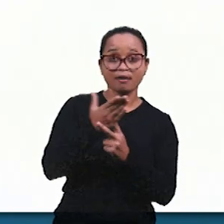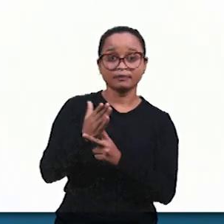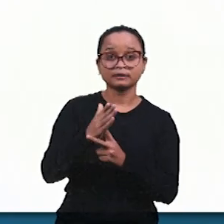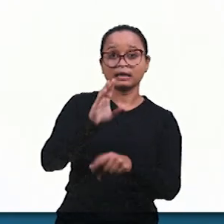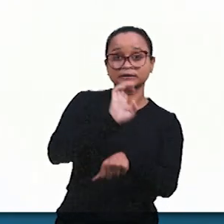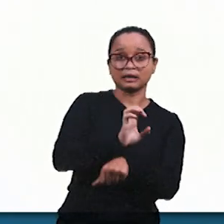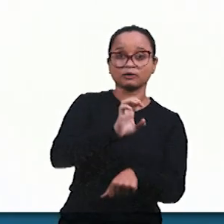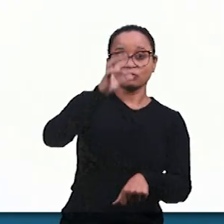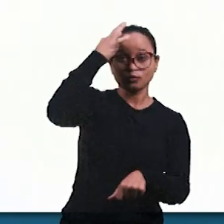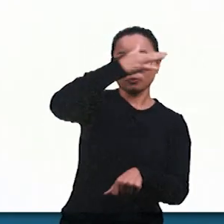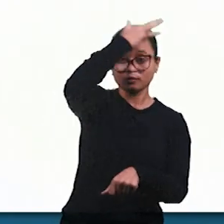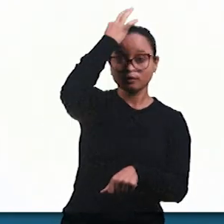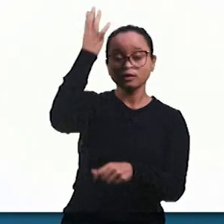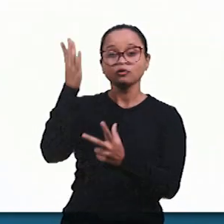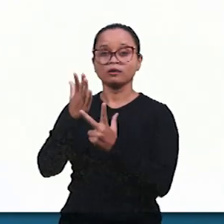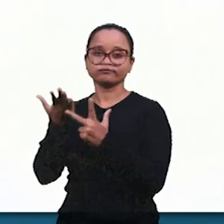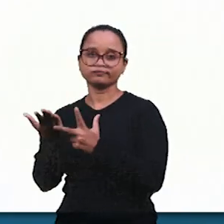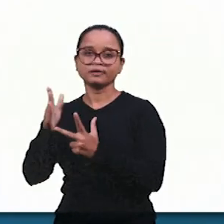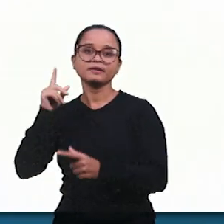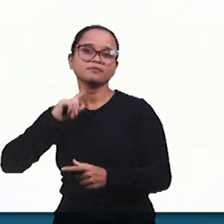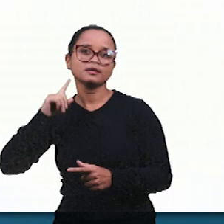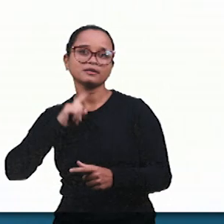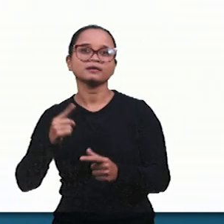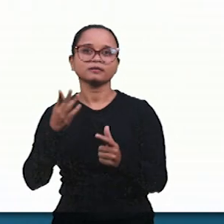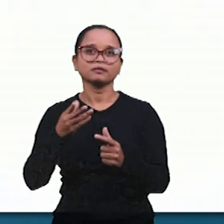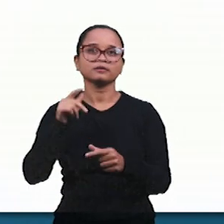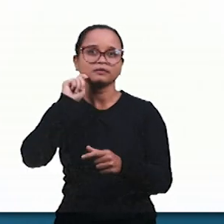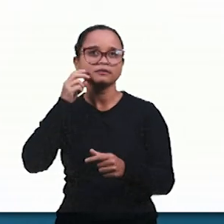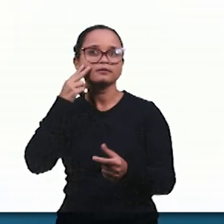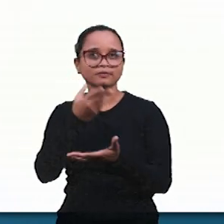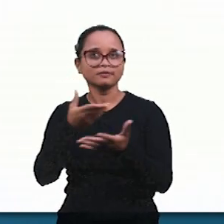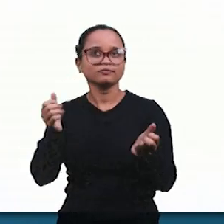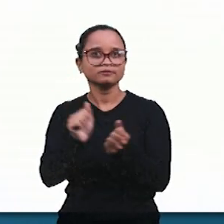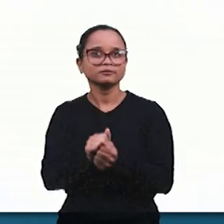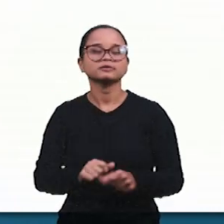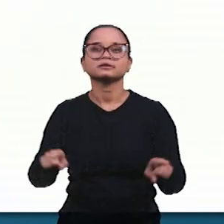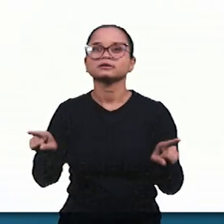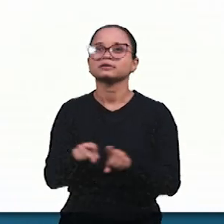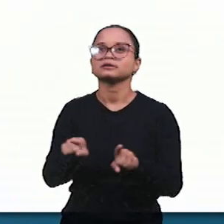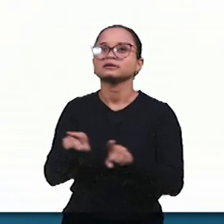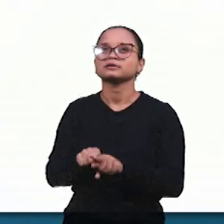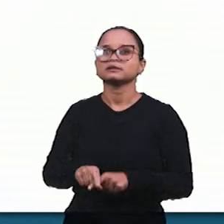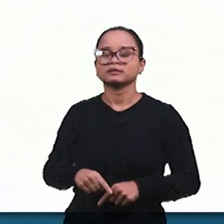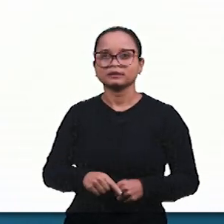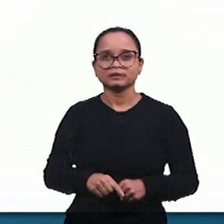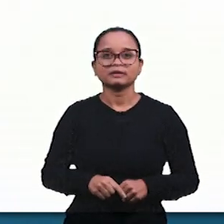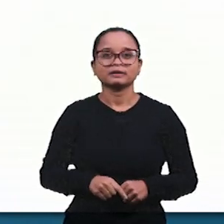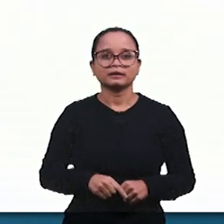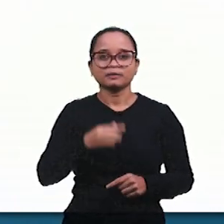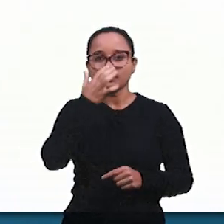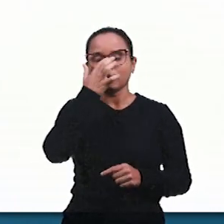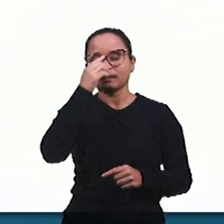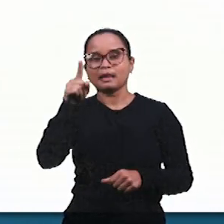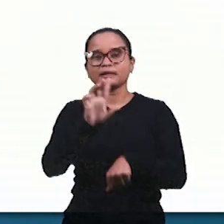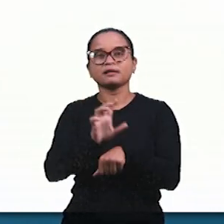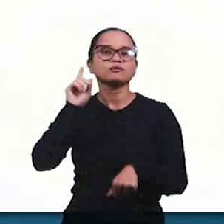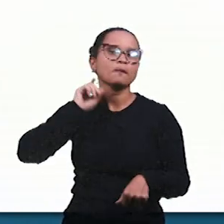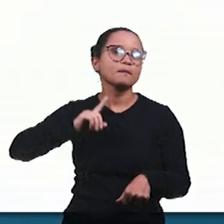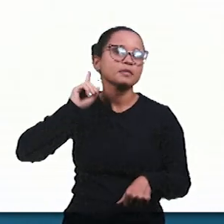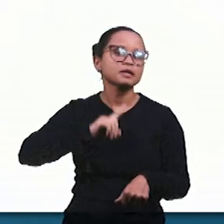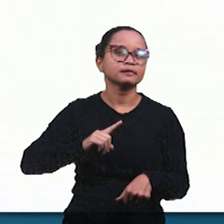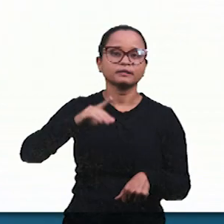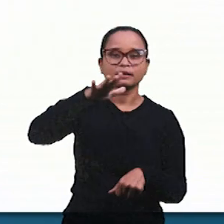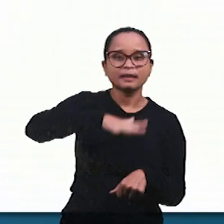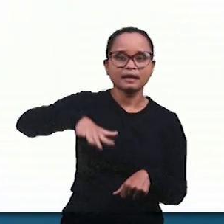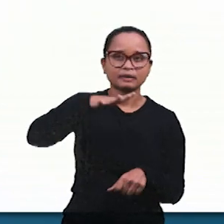participando aí da ceia na cidade de Manhuaçu, Minas Gerais. São João do Manhuaçu também, em Minas Gerais, né? Naquela